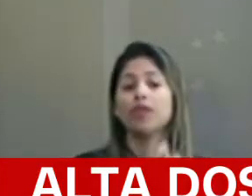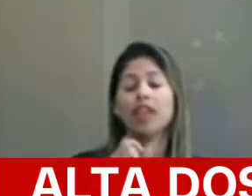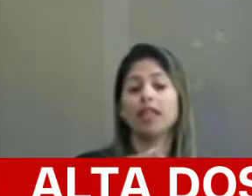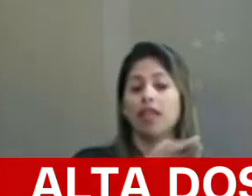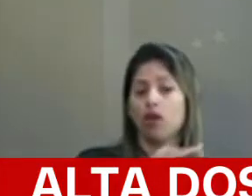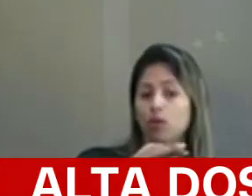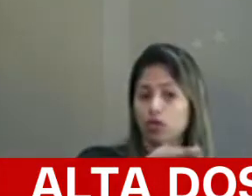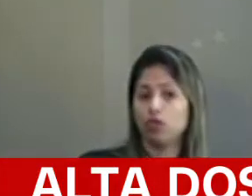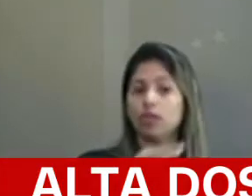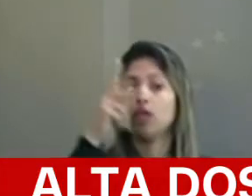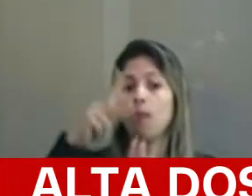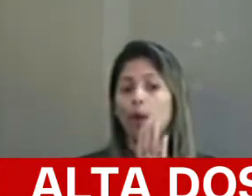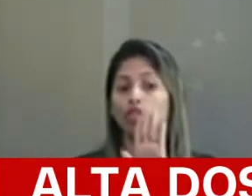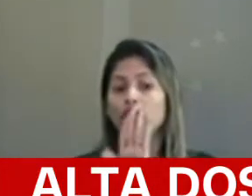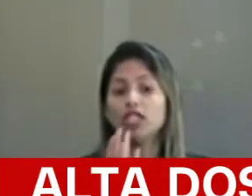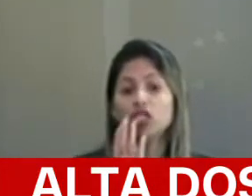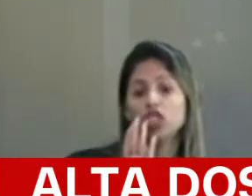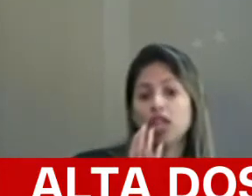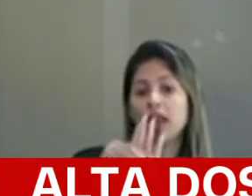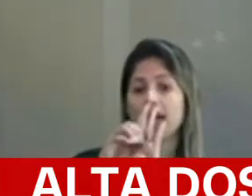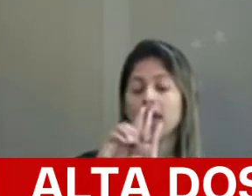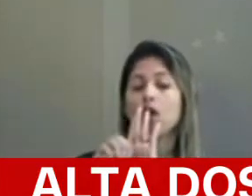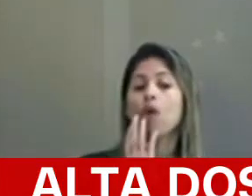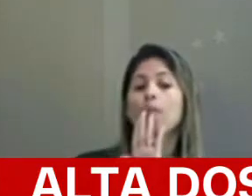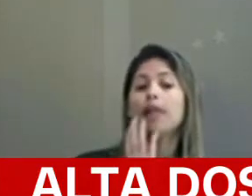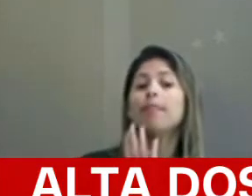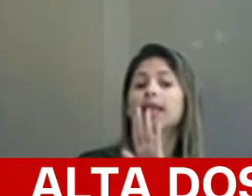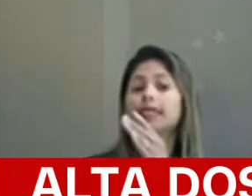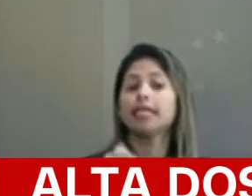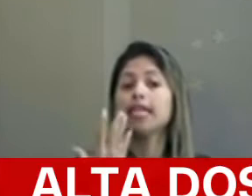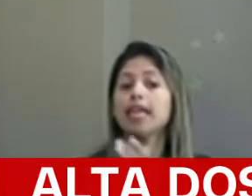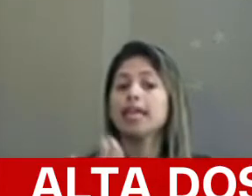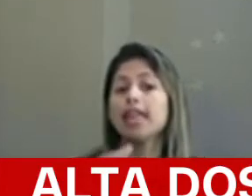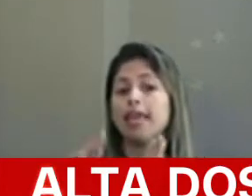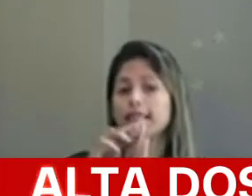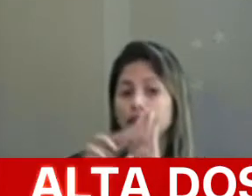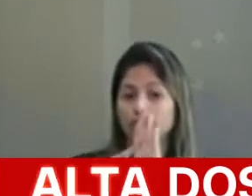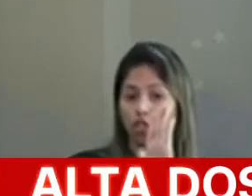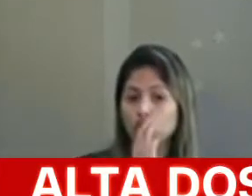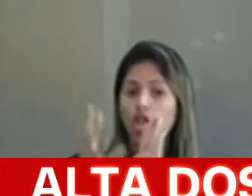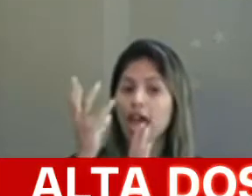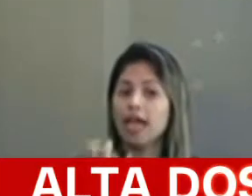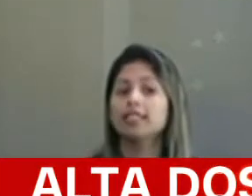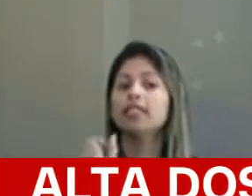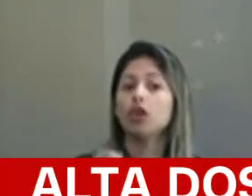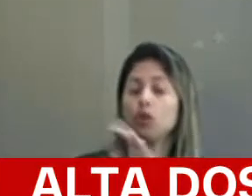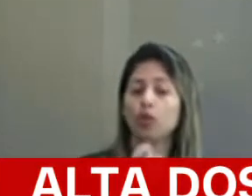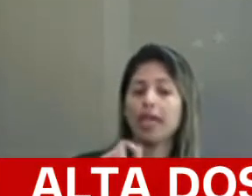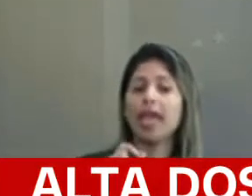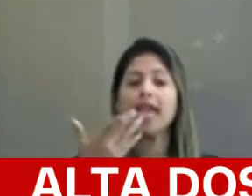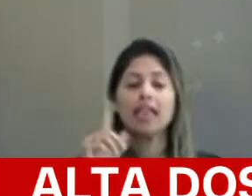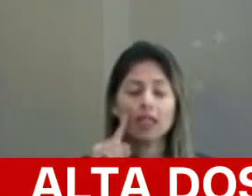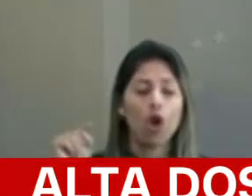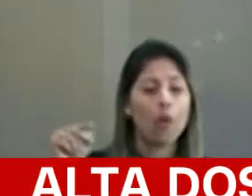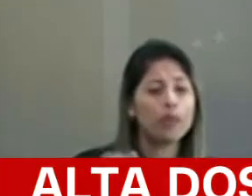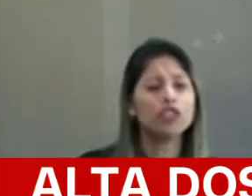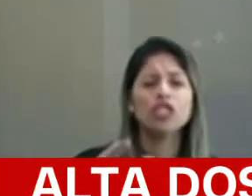Constituição, projeto de lei complementar, cria-se norma dotada de generalidade,